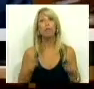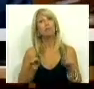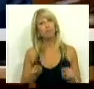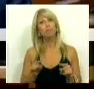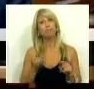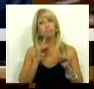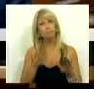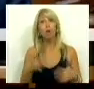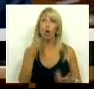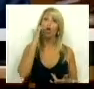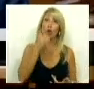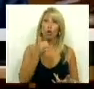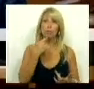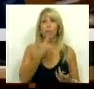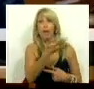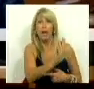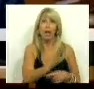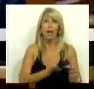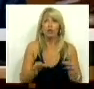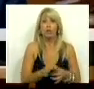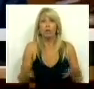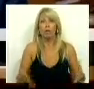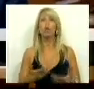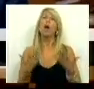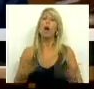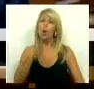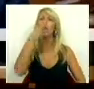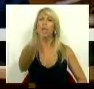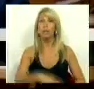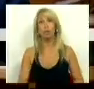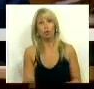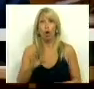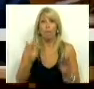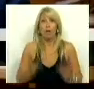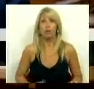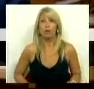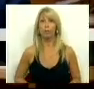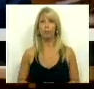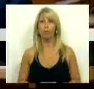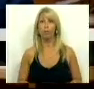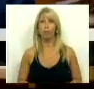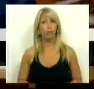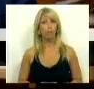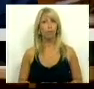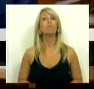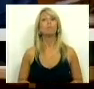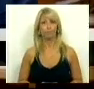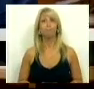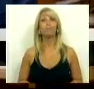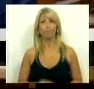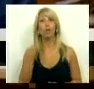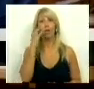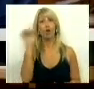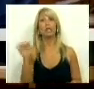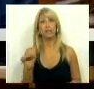haver dor sem ajustamento. E agora, dizemos nós, é o mais certo. Vamos ter dor